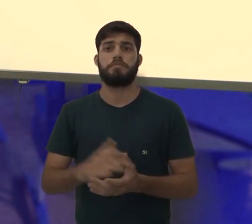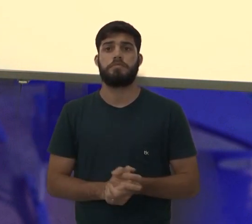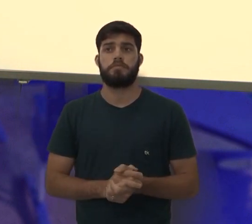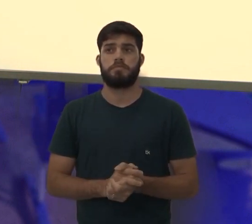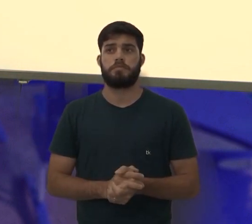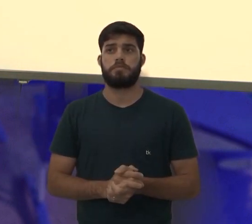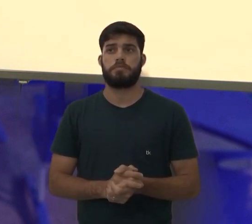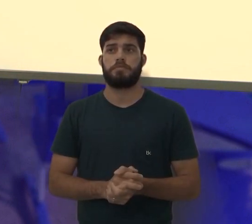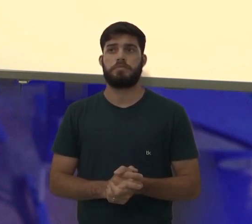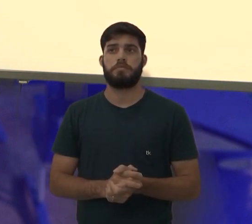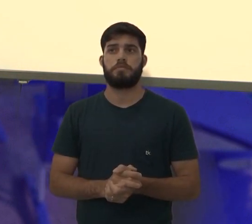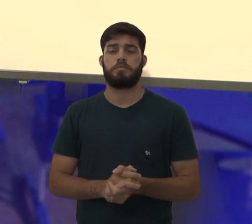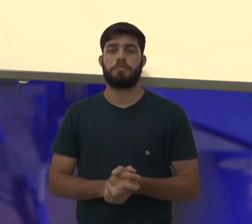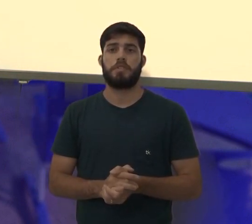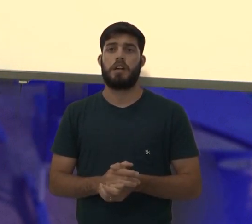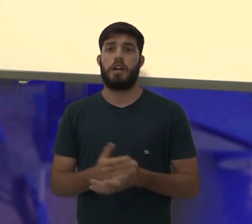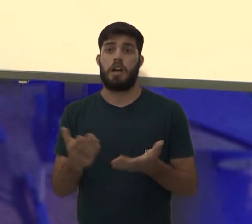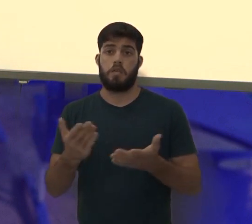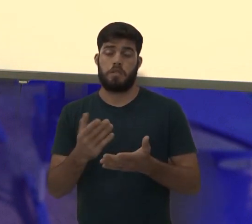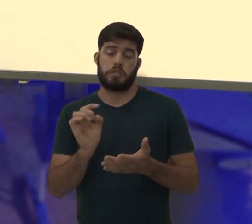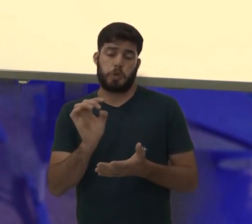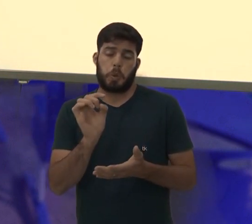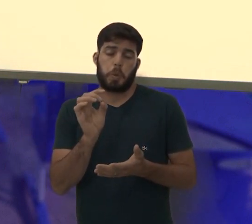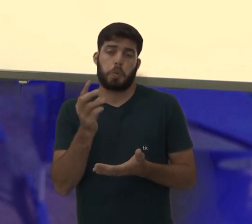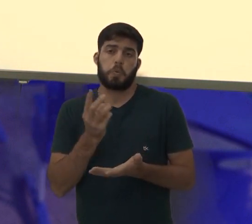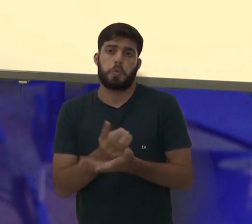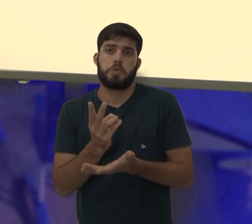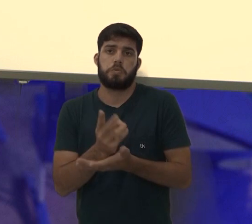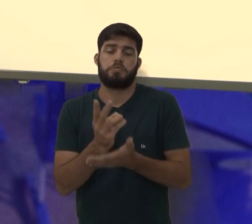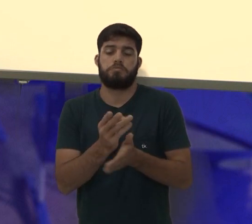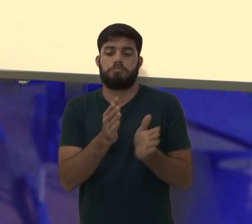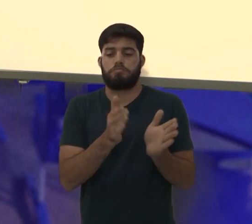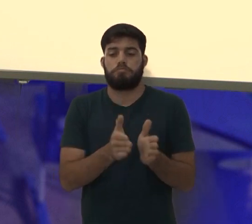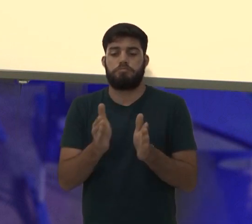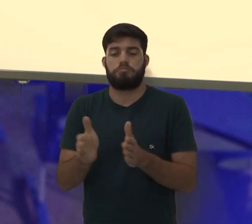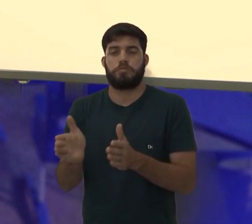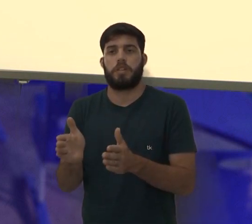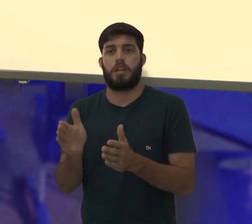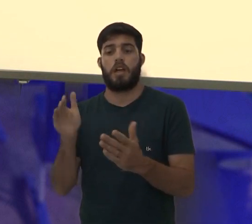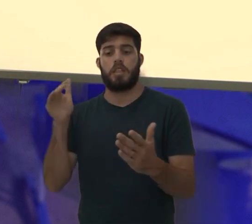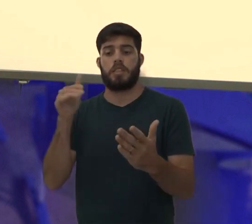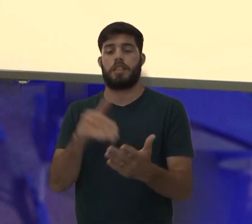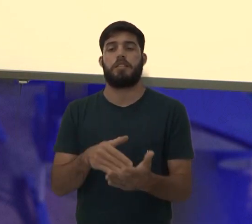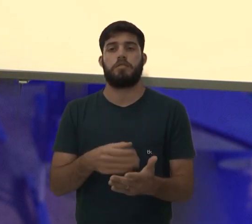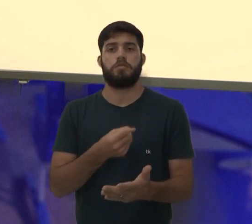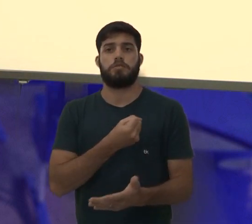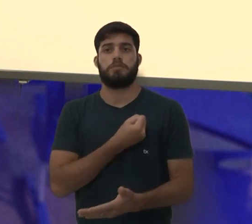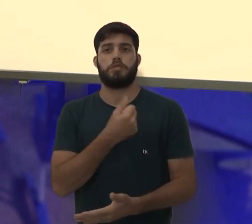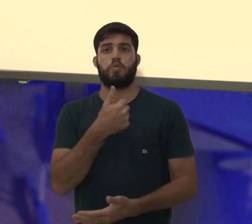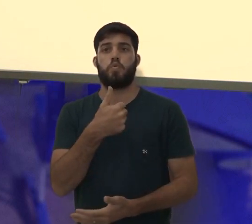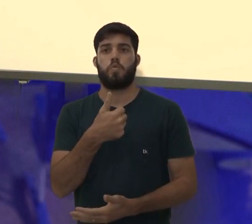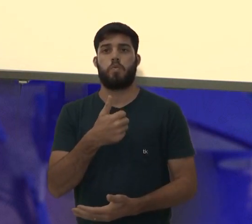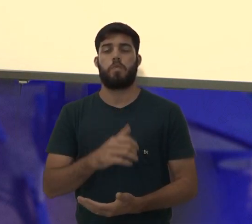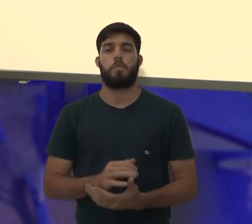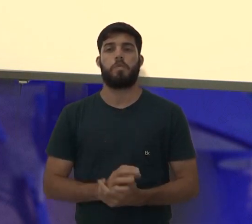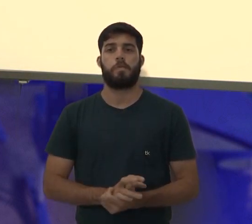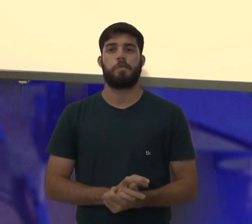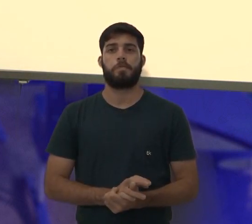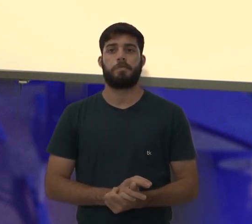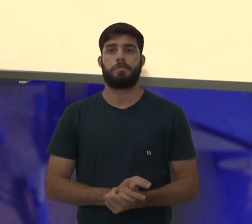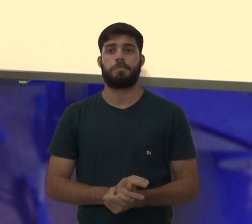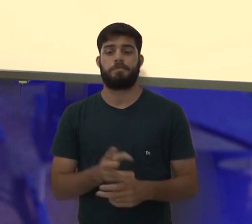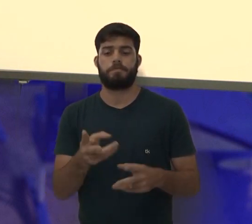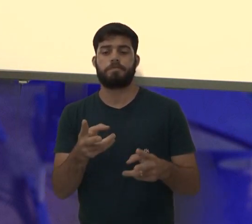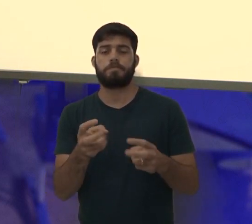resultado, vocês iam continuando a sequência até chegar no valor 1. Percebam que